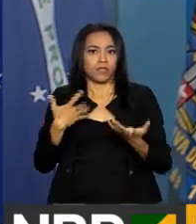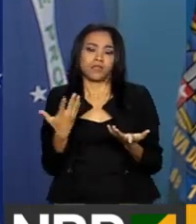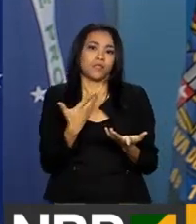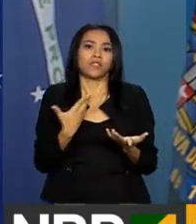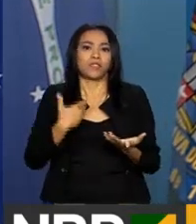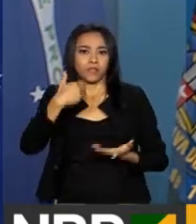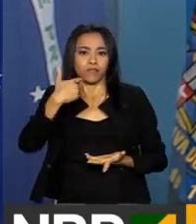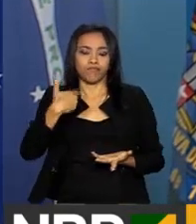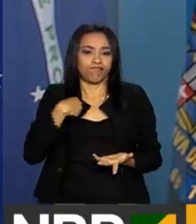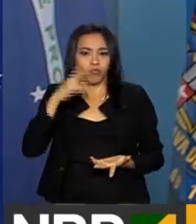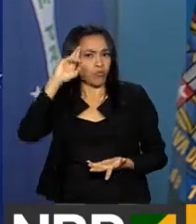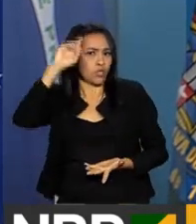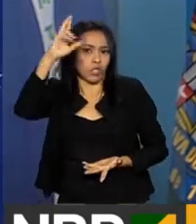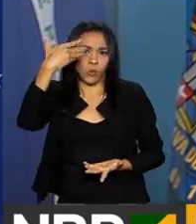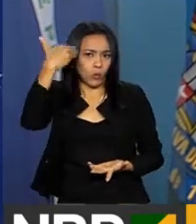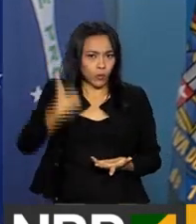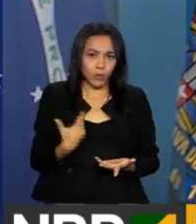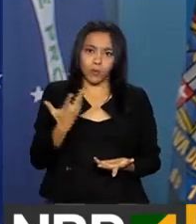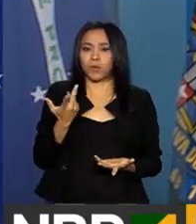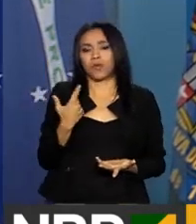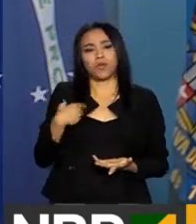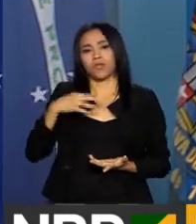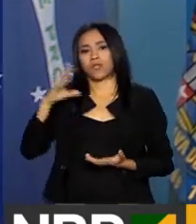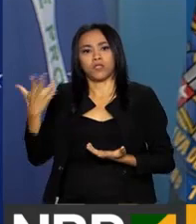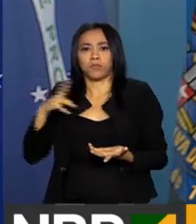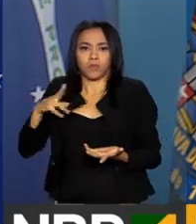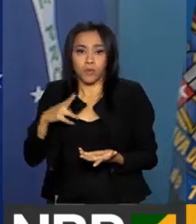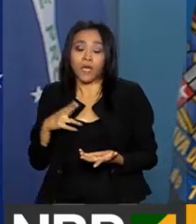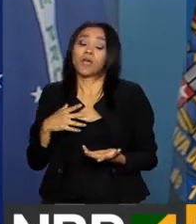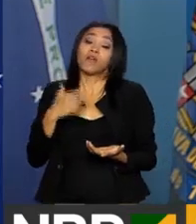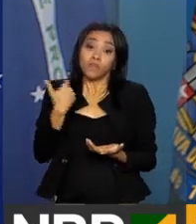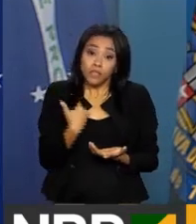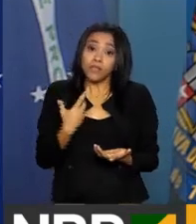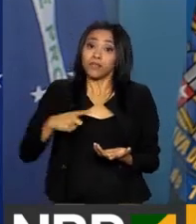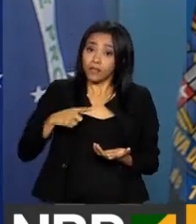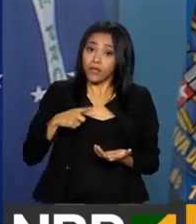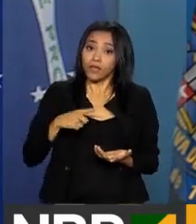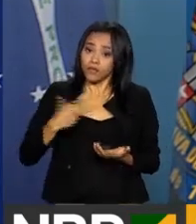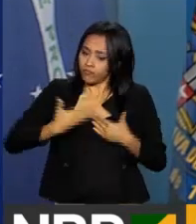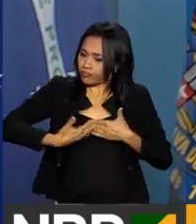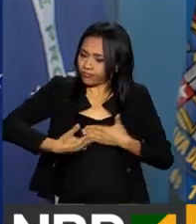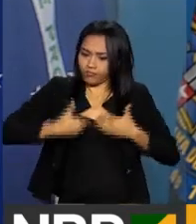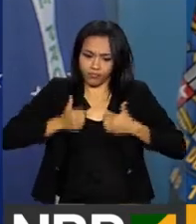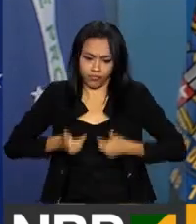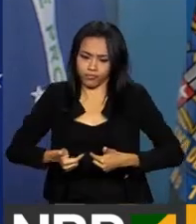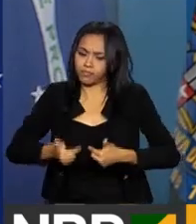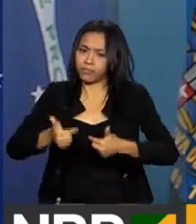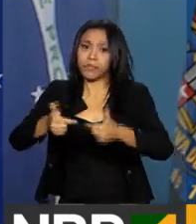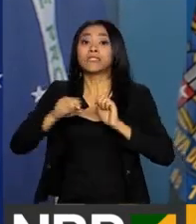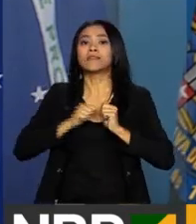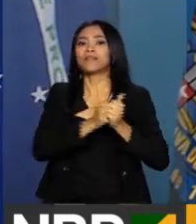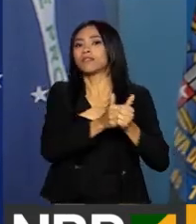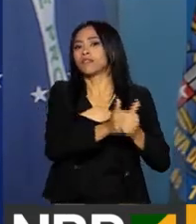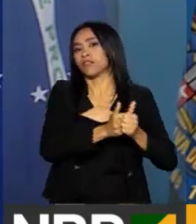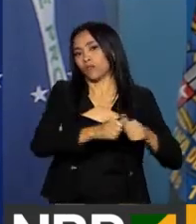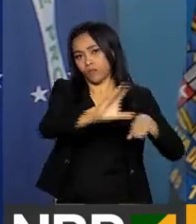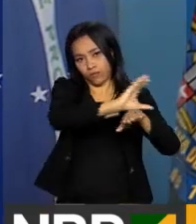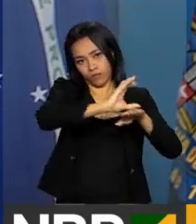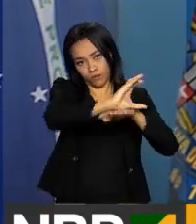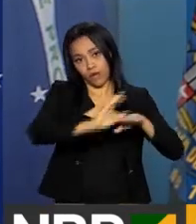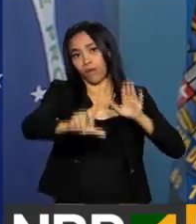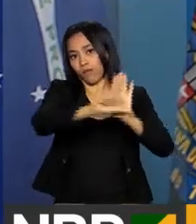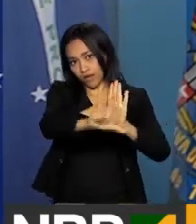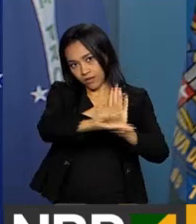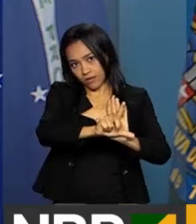exercitam uma atividade privada nos termos da ordem normativa da constituição eu sei